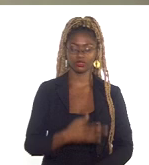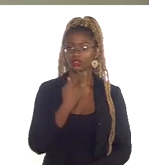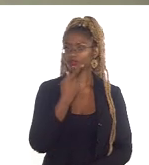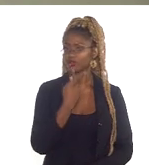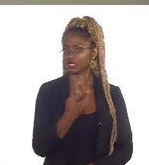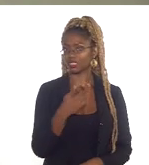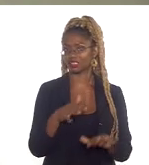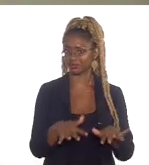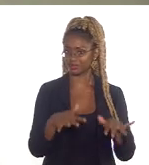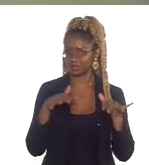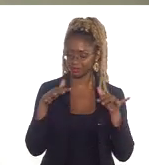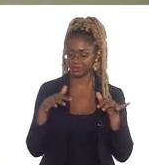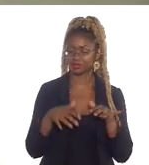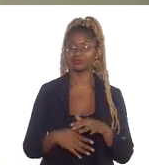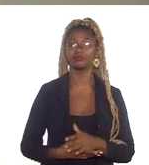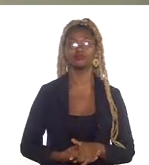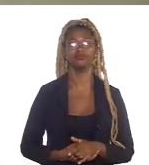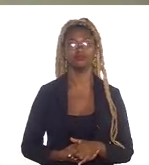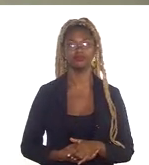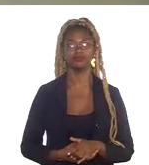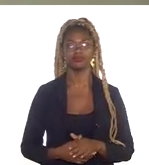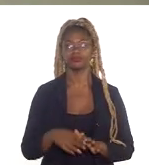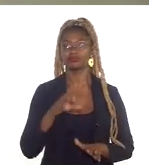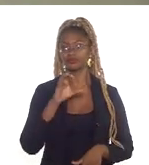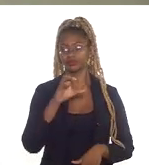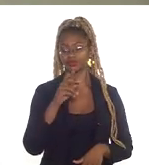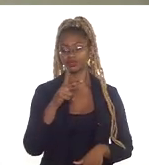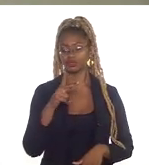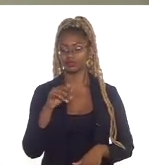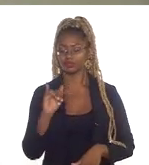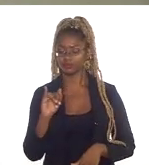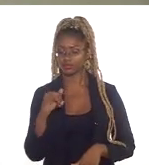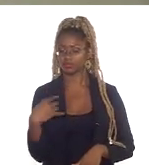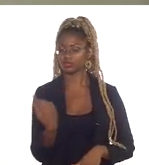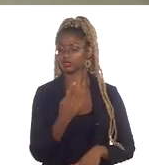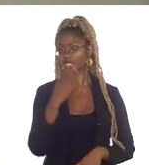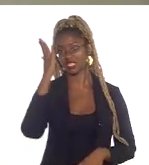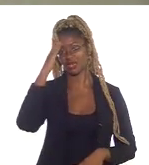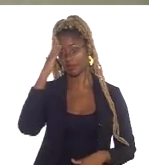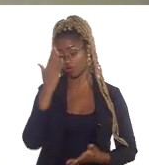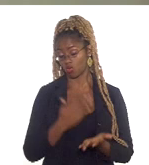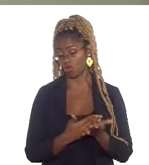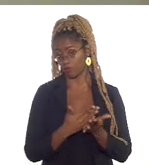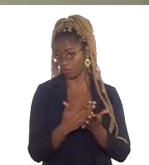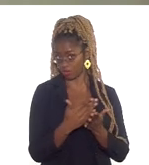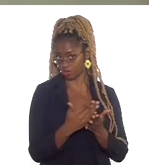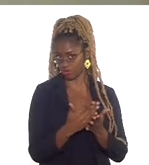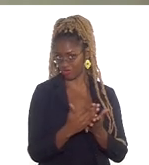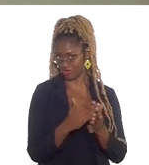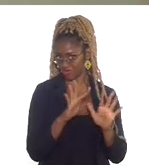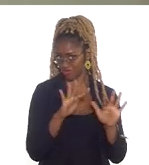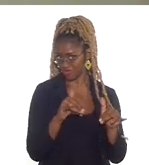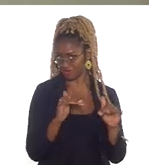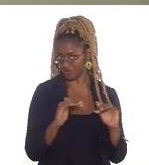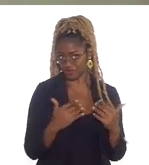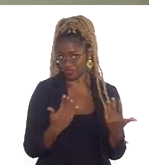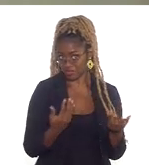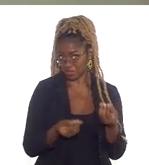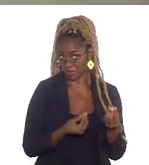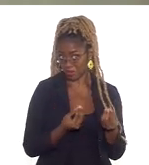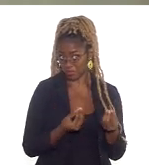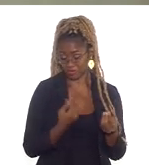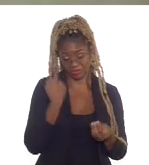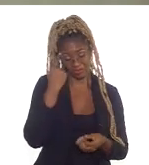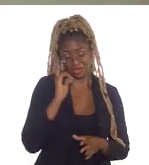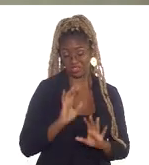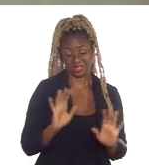doutor Furtado, que CPI, a gente sabe como começa. mas não sabe como termina.